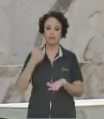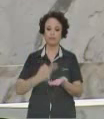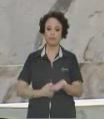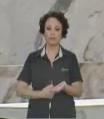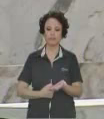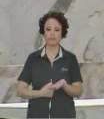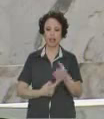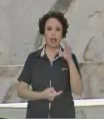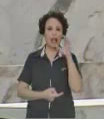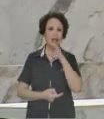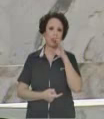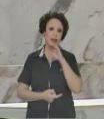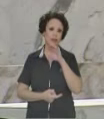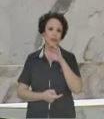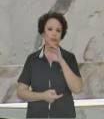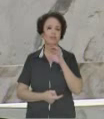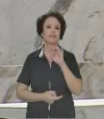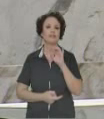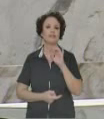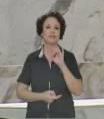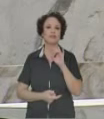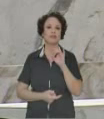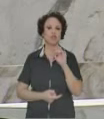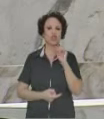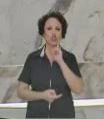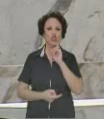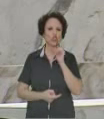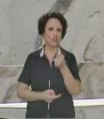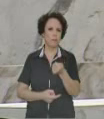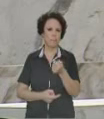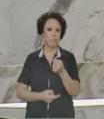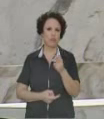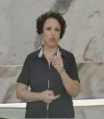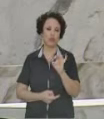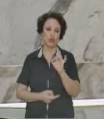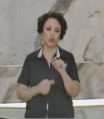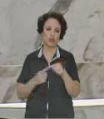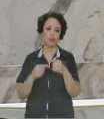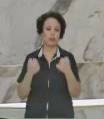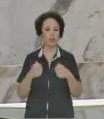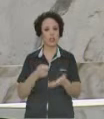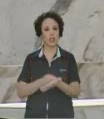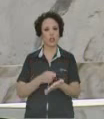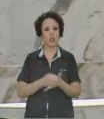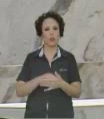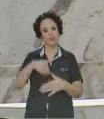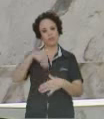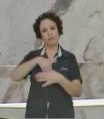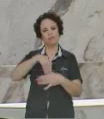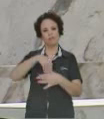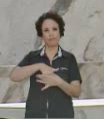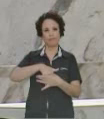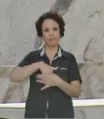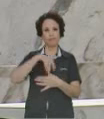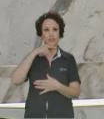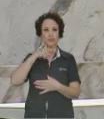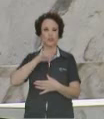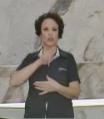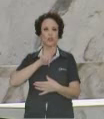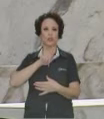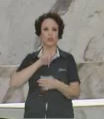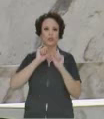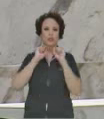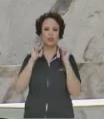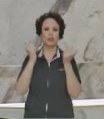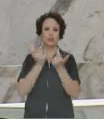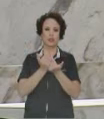prazo apenas para que nós possamos cumprir o dever de pelo voto chegarmos até assembléia que é honroso